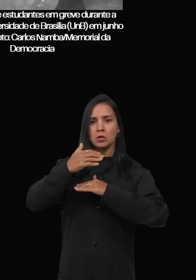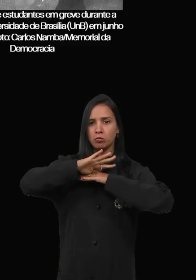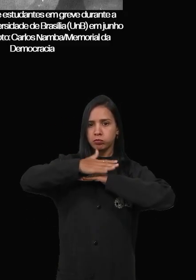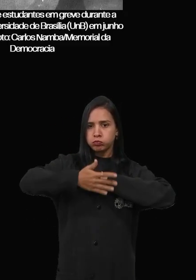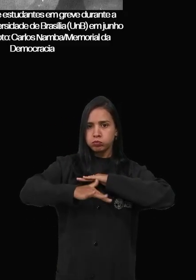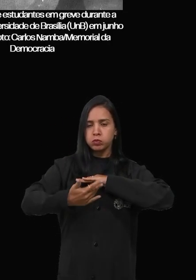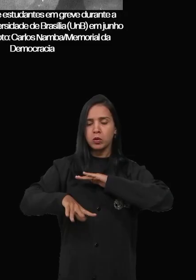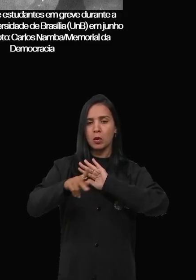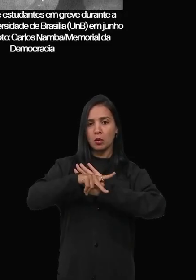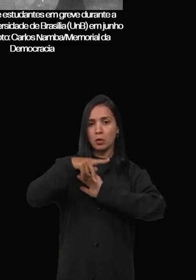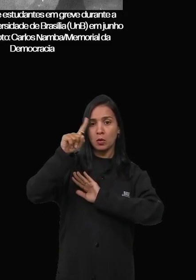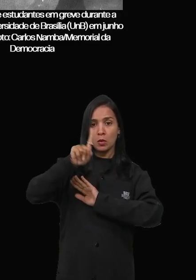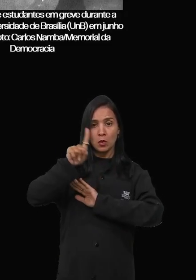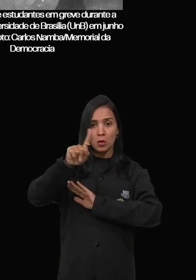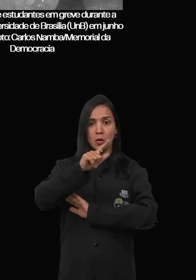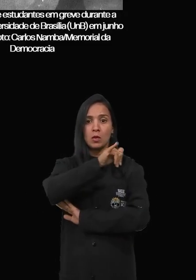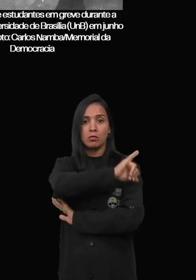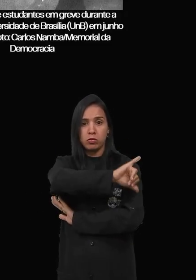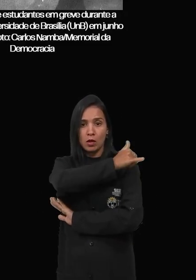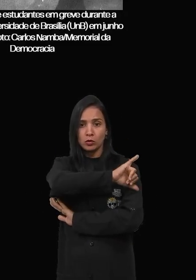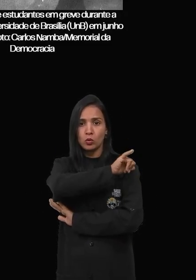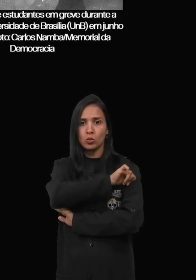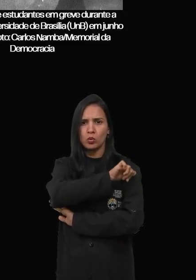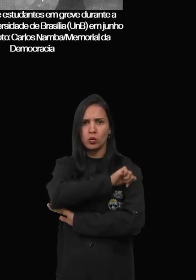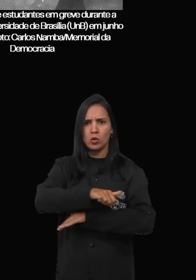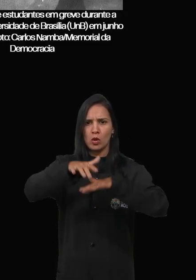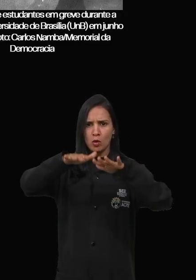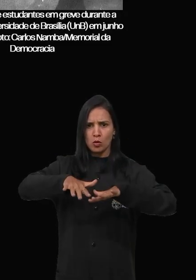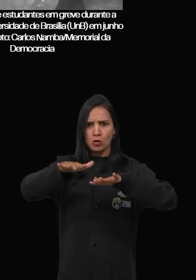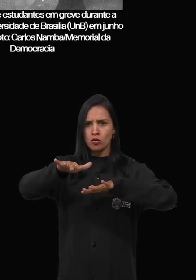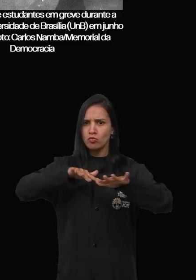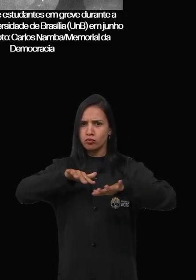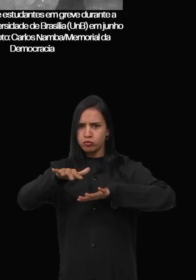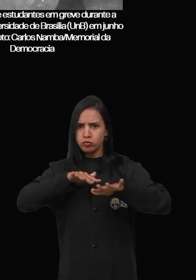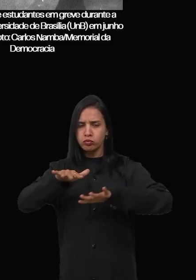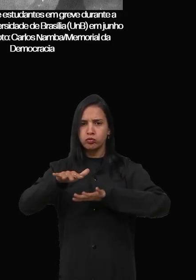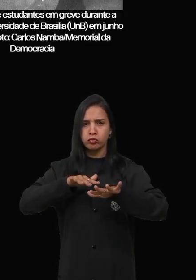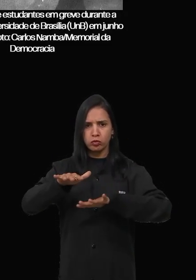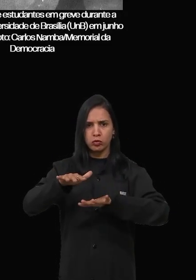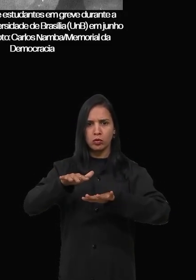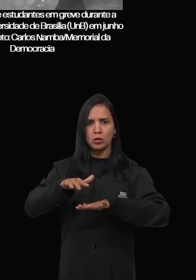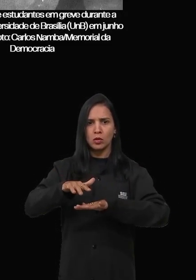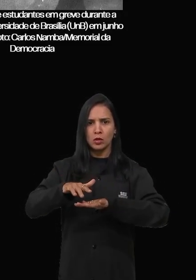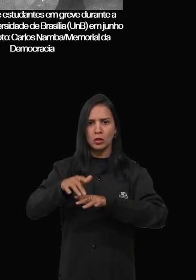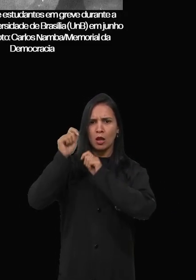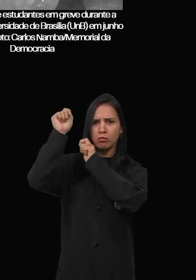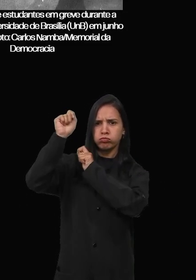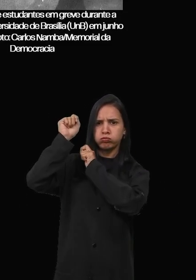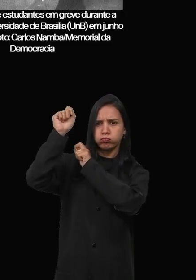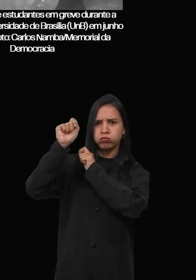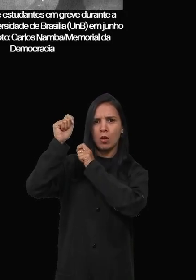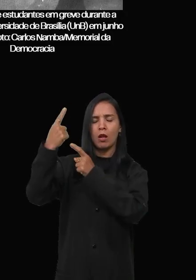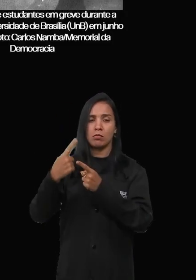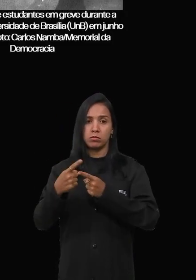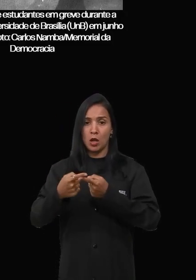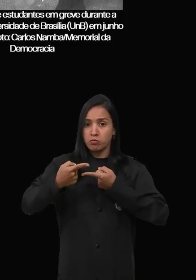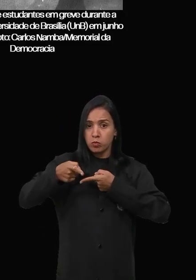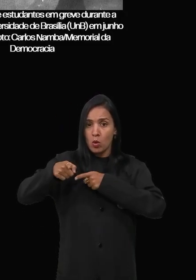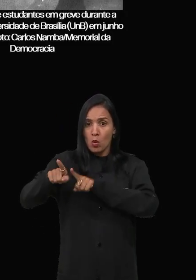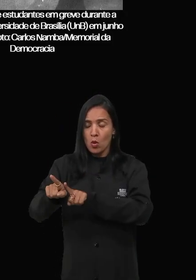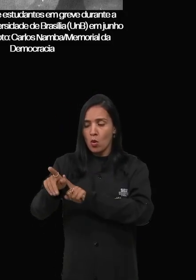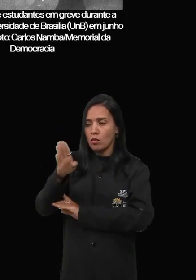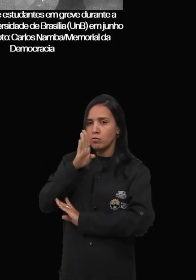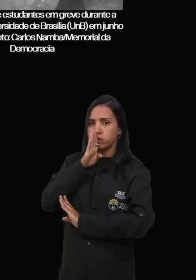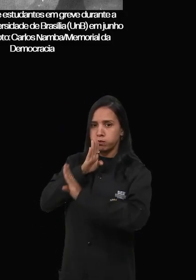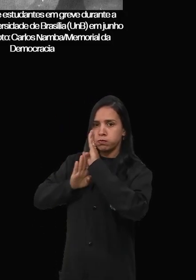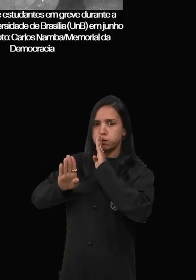Rio de Janeiro, fazendo aí um manifesto contra a censura, nessa imagem aí do seu lado esquerdo, e do seu